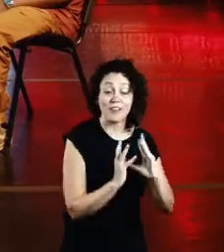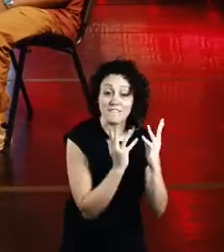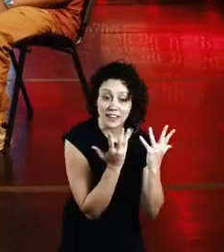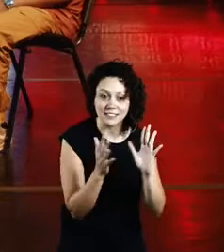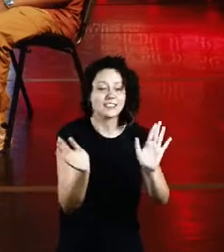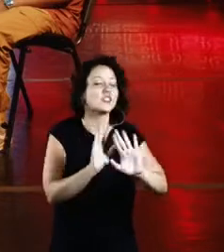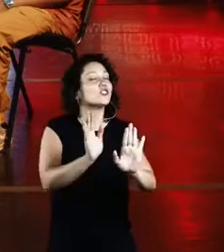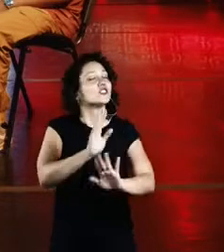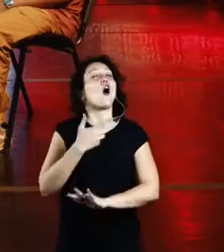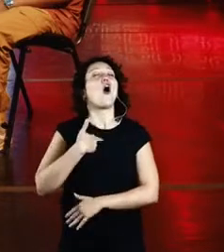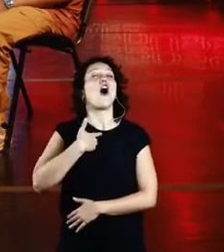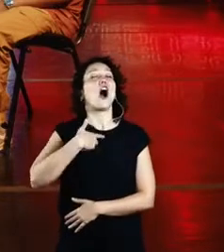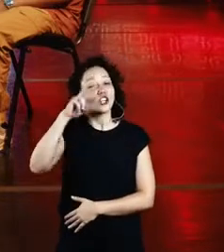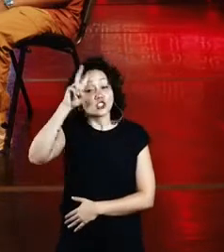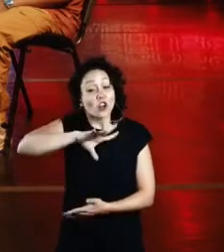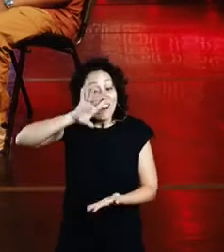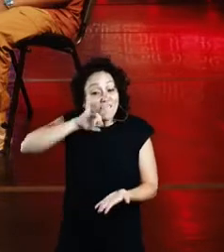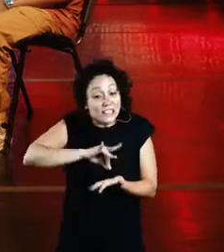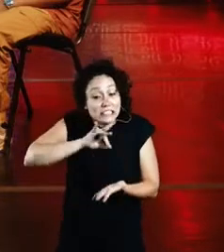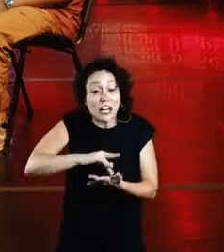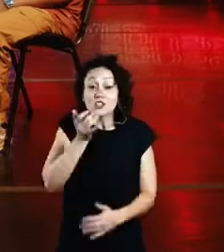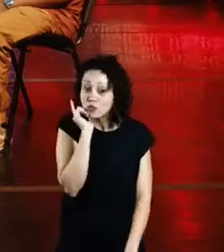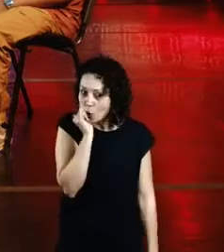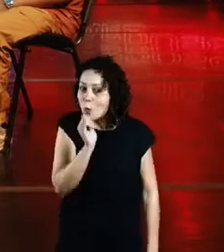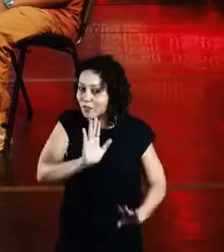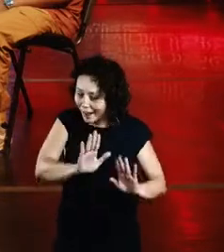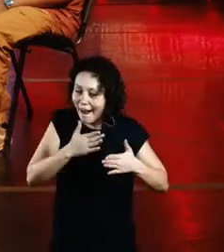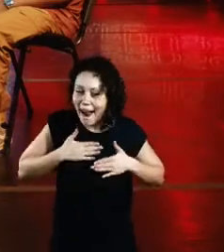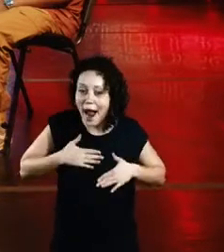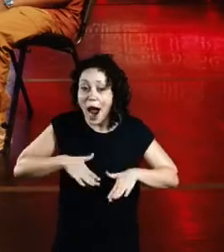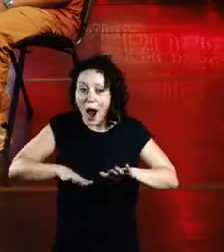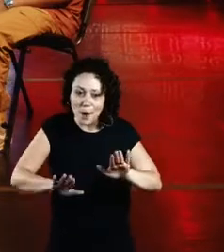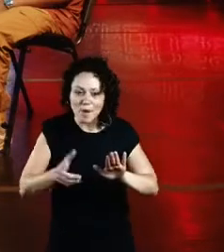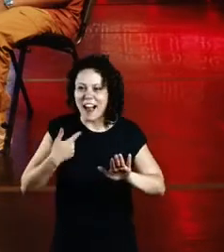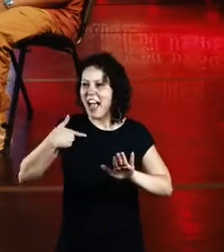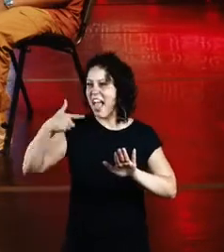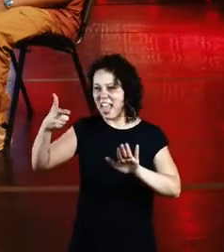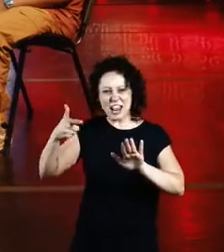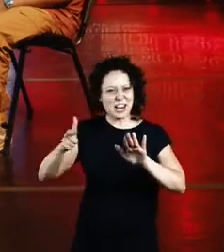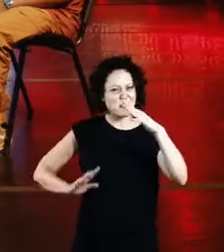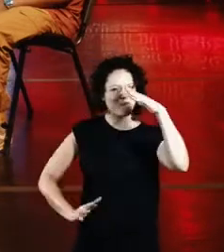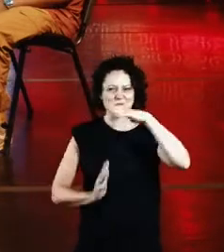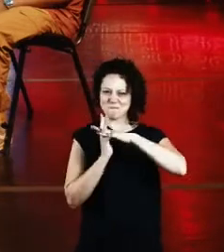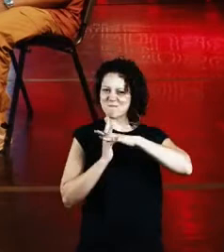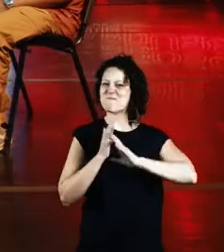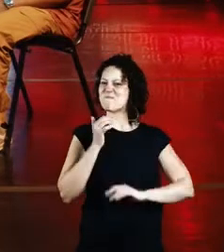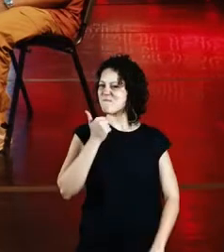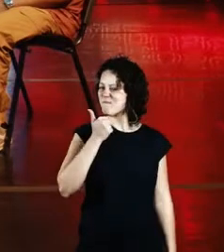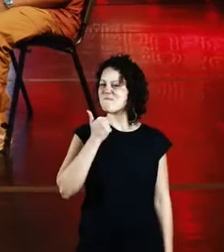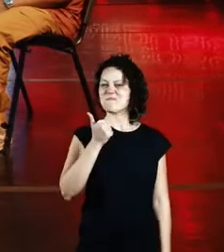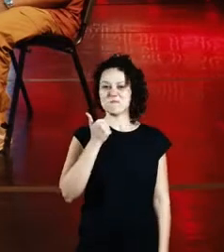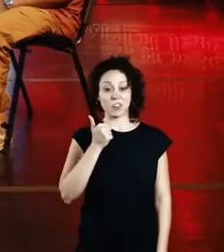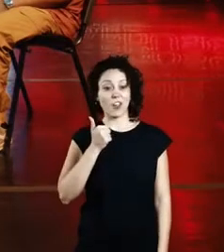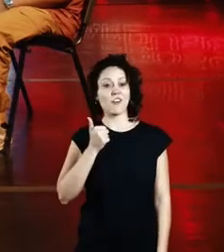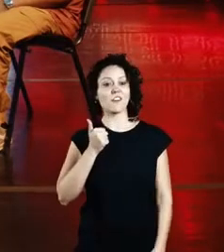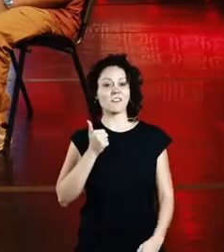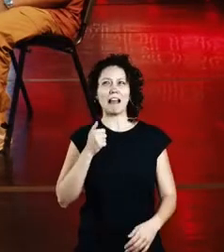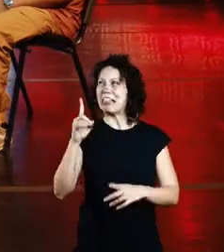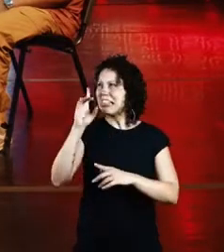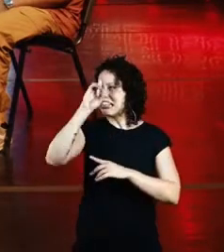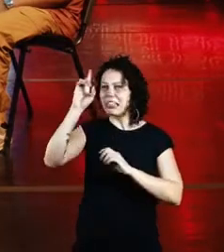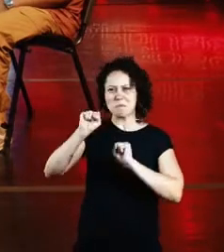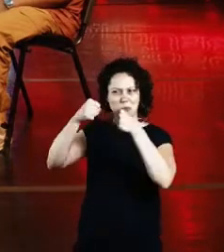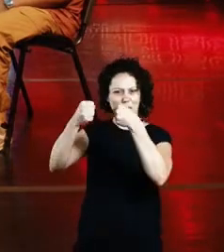Eu vou contar a história verdadeira, vai. Não, eu falei pra ele também. Ele era um fodão, né? Você lembra, né? O Duda era, meu, pô, é um Deus pra nós.